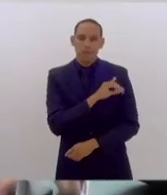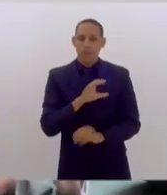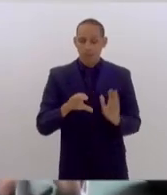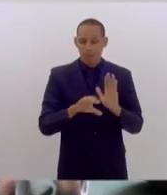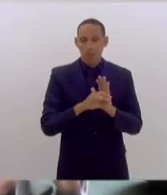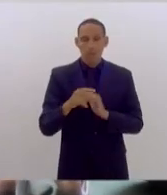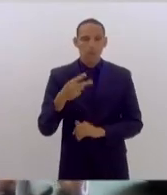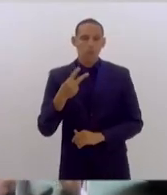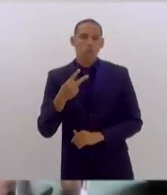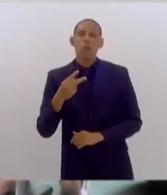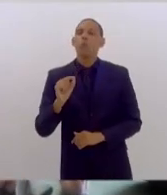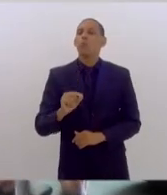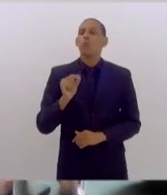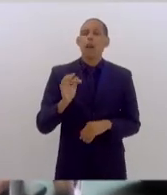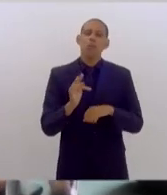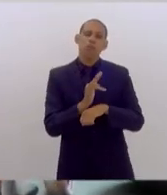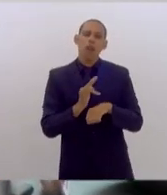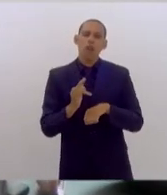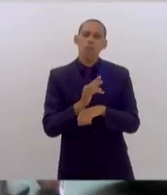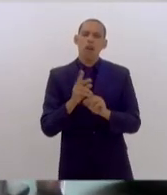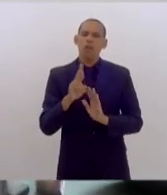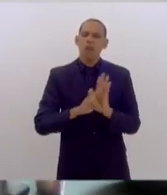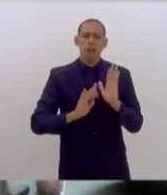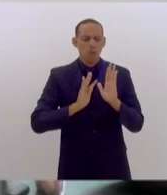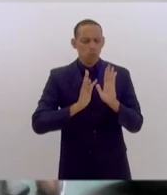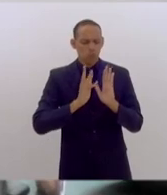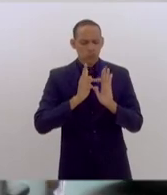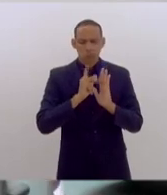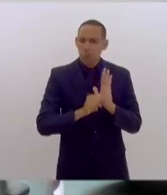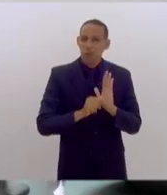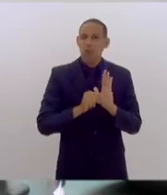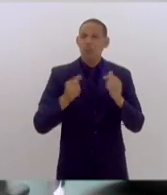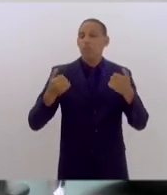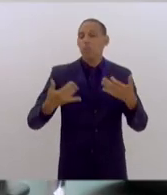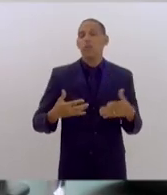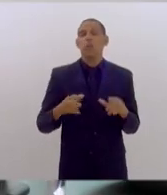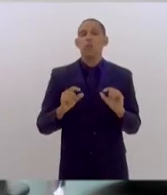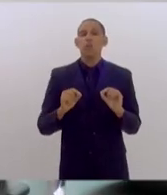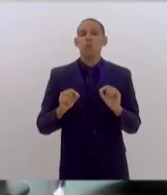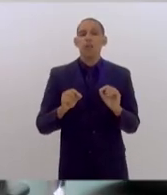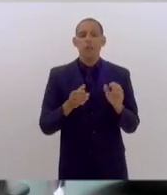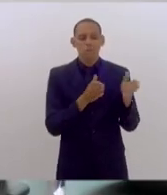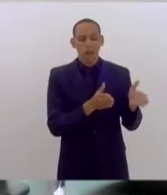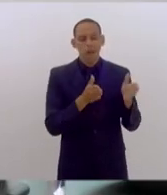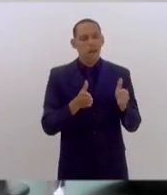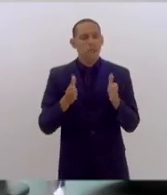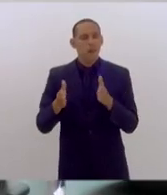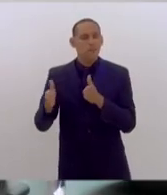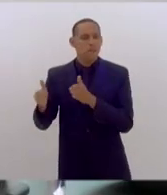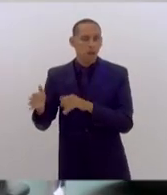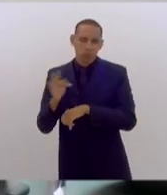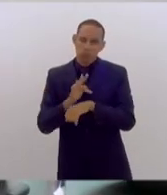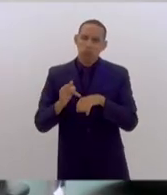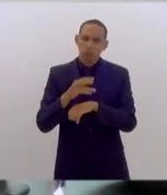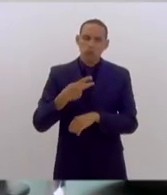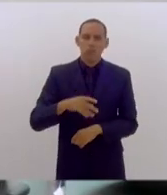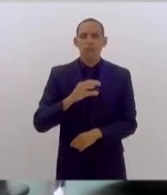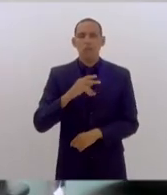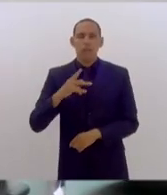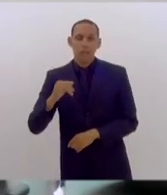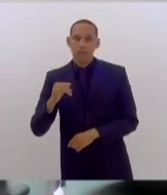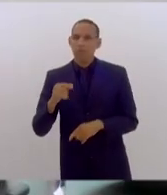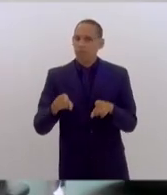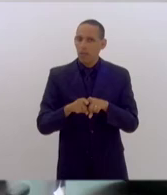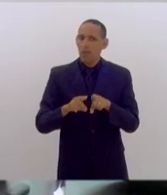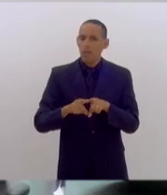capítulo 2 é um capítulo formal que tem todas relatório de CPI que fala das etapas formais da CPI é bom ressaltar E como está